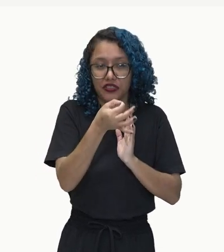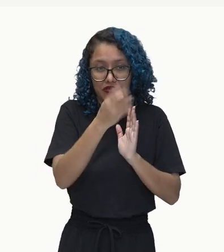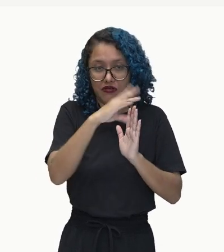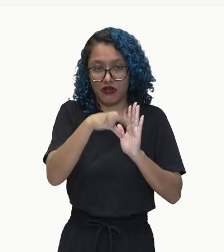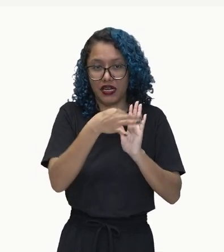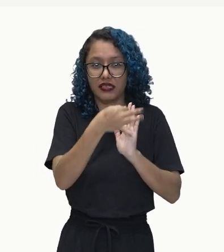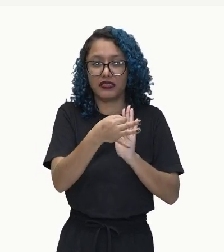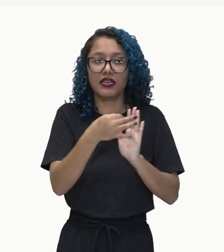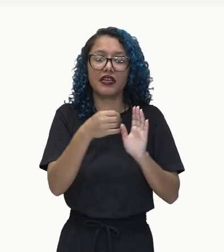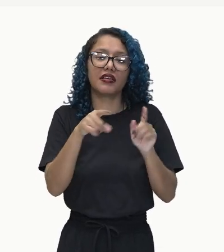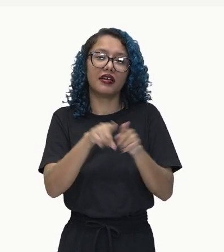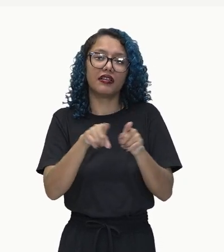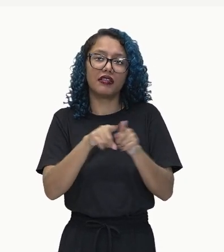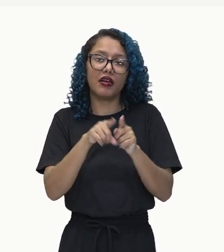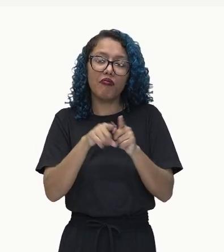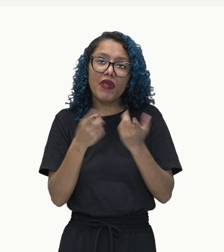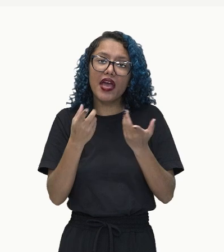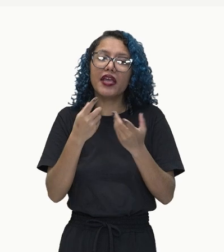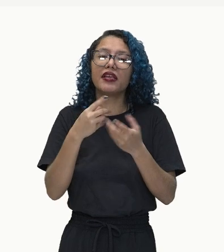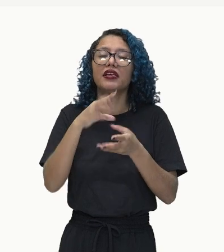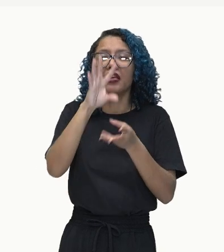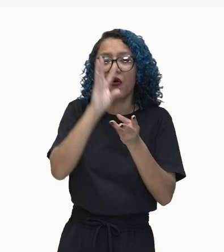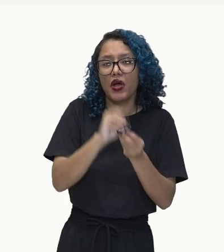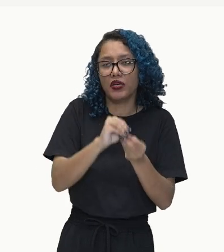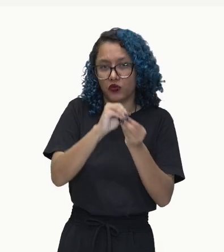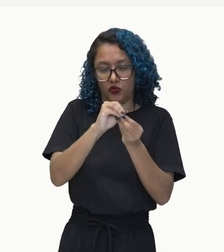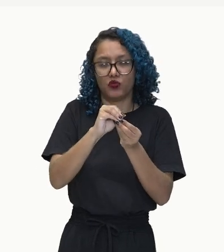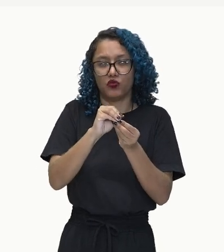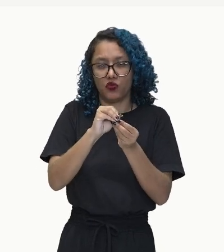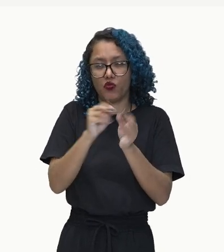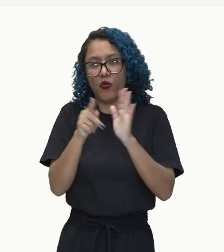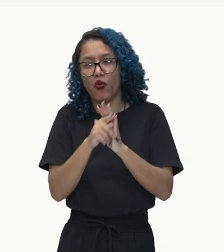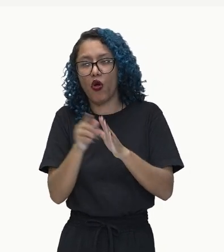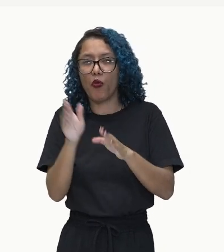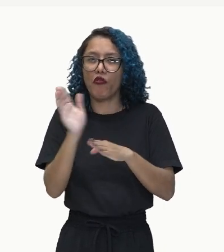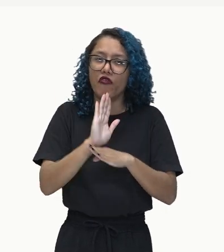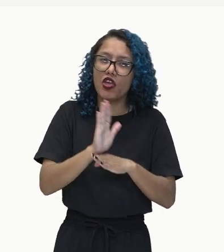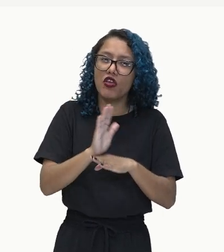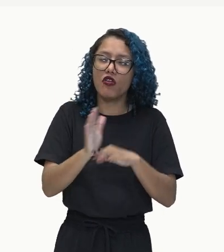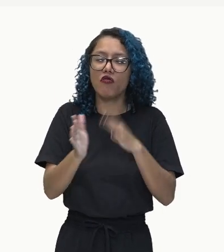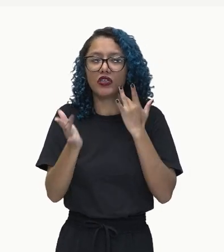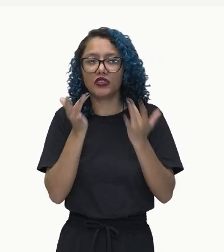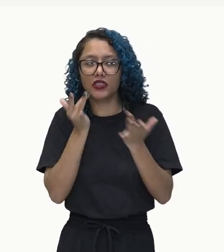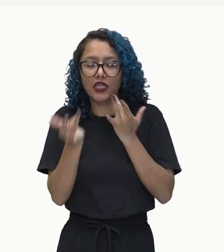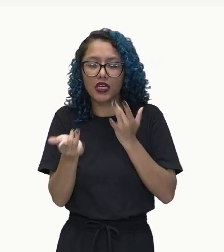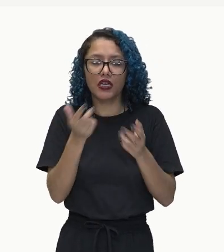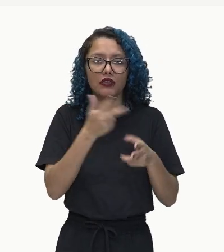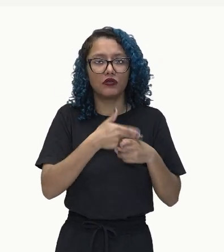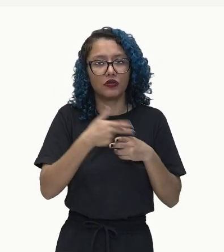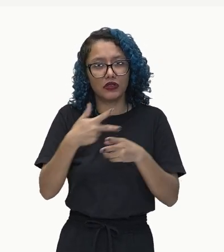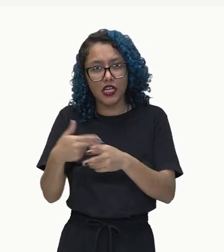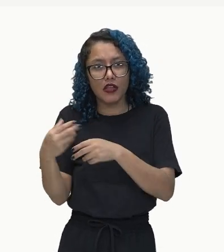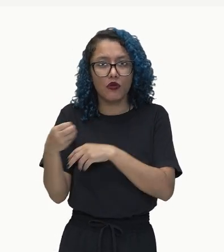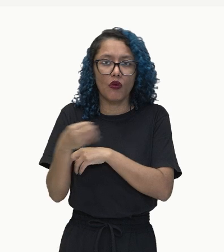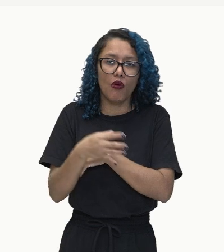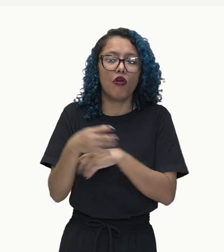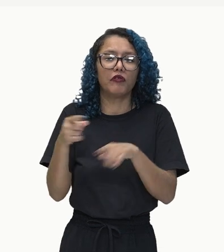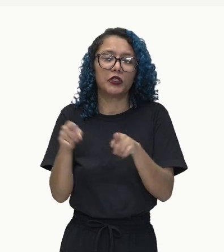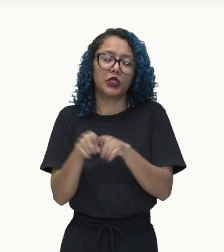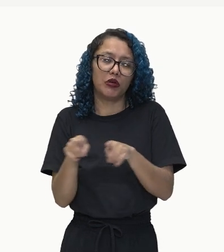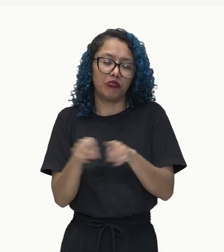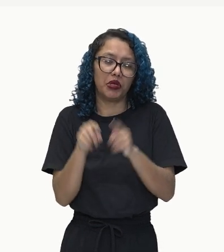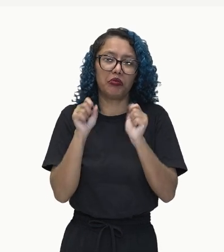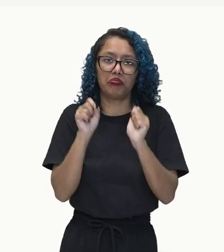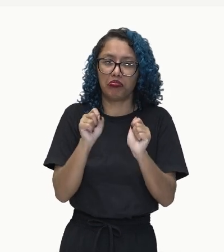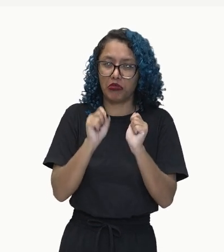livro, de um filme, de uma peça de teatro, né, de séries novas. Então ele vai